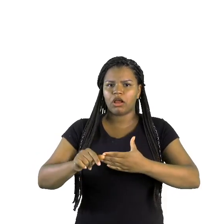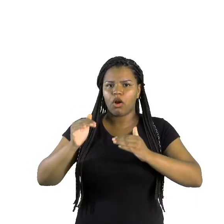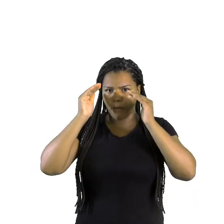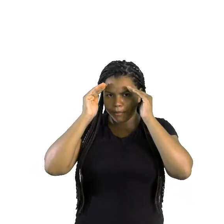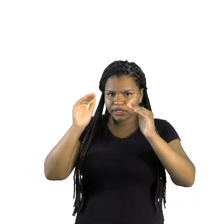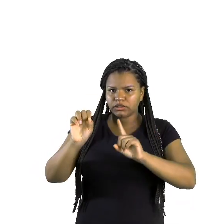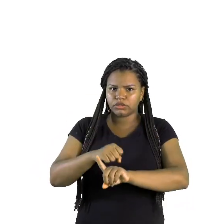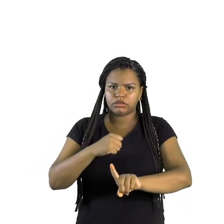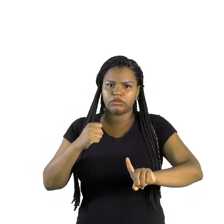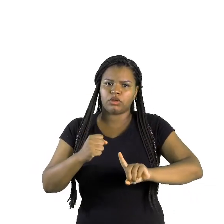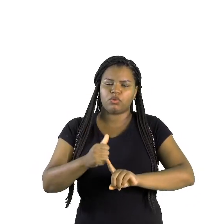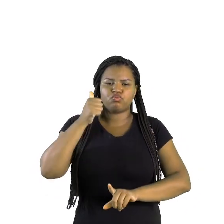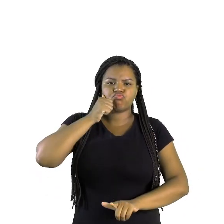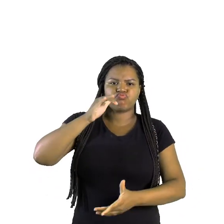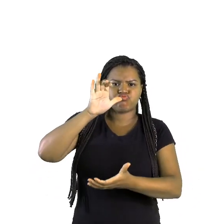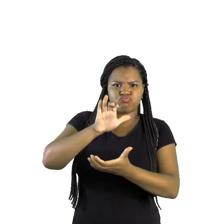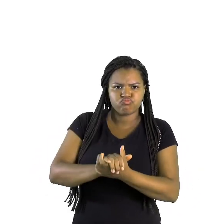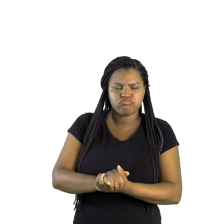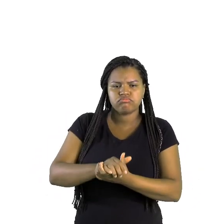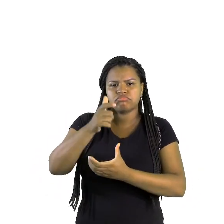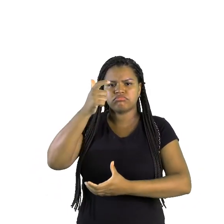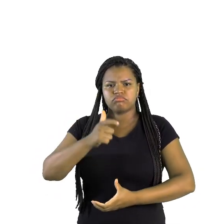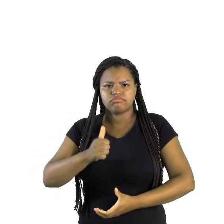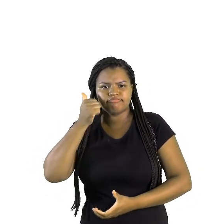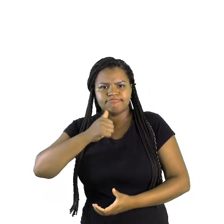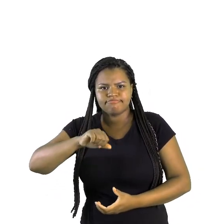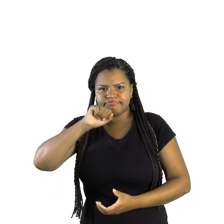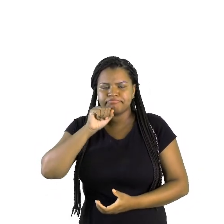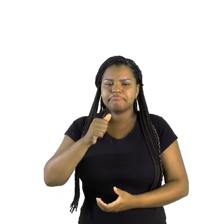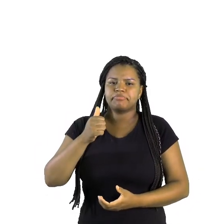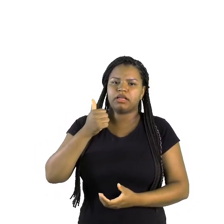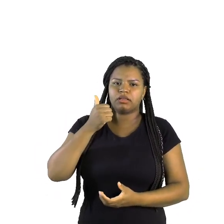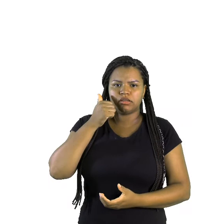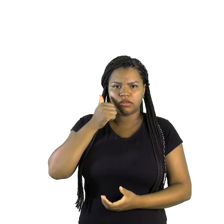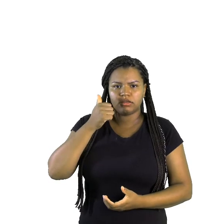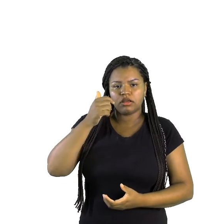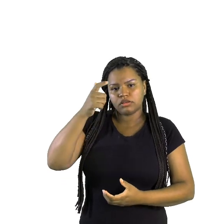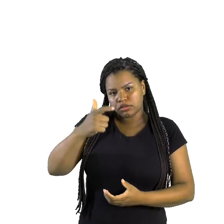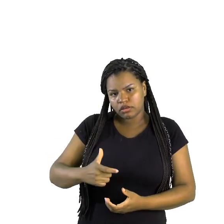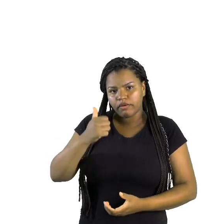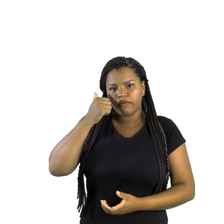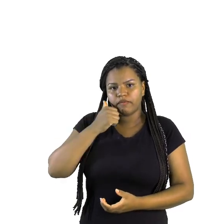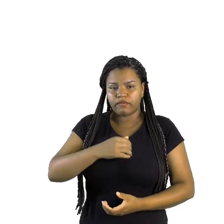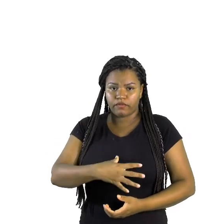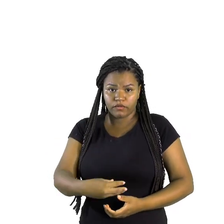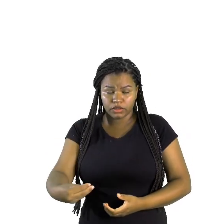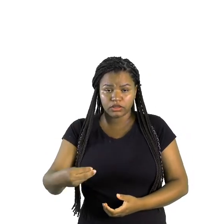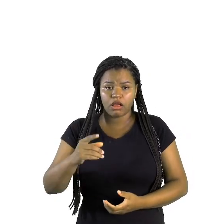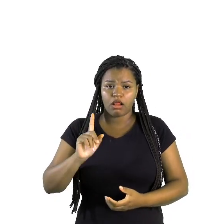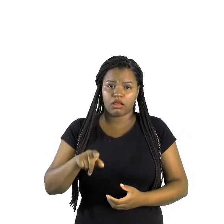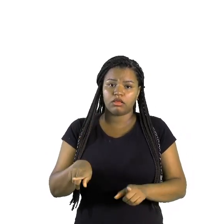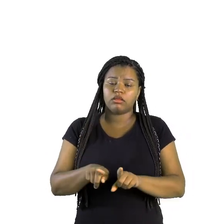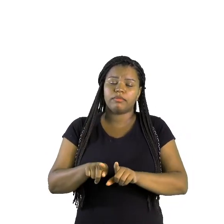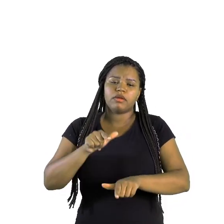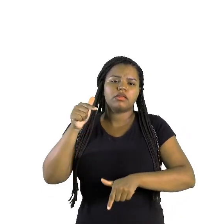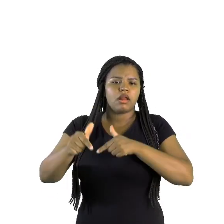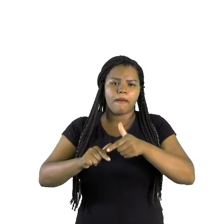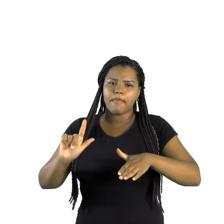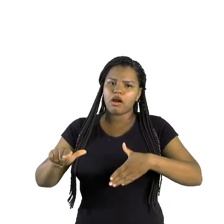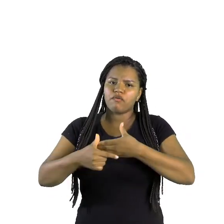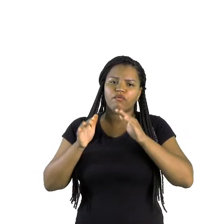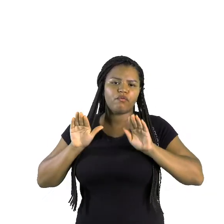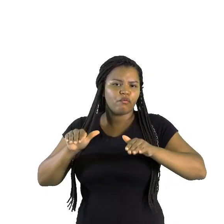como ser esposa, ser mãe e ser filha, ela tinha um papel estritamente doméstico. A